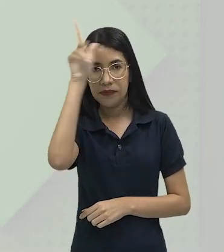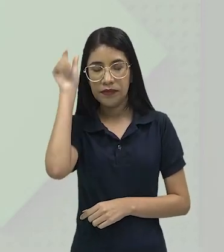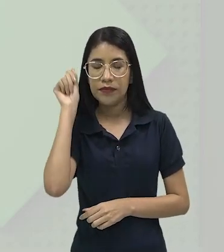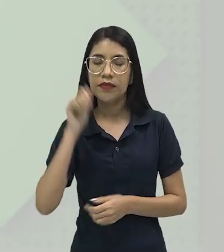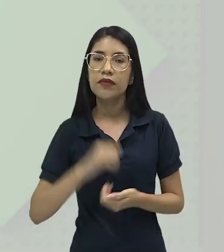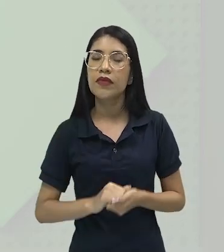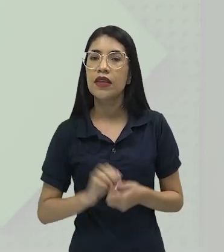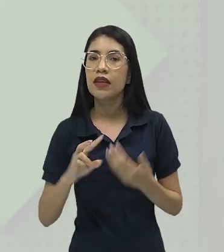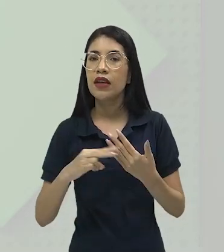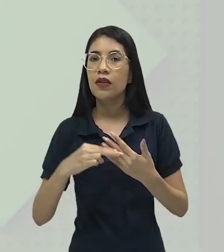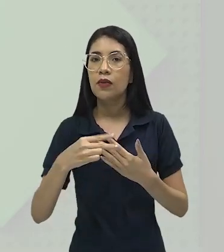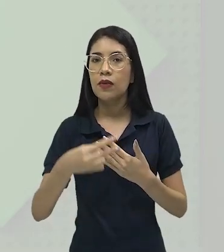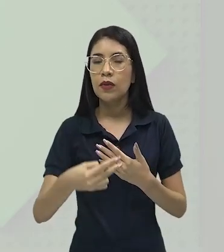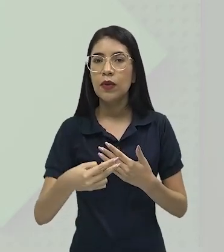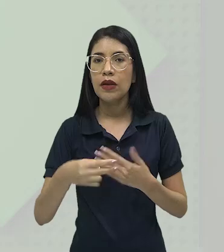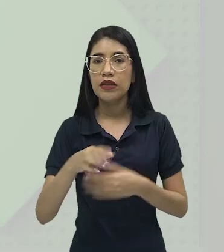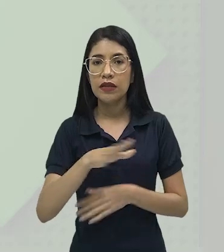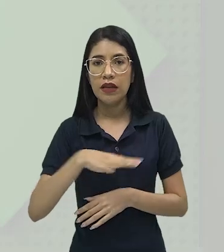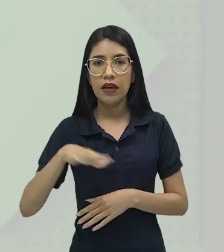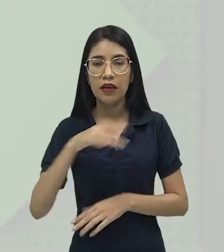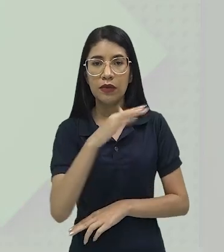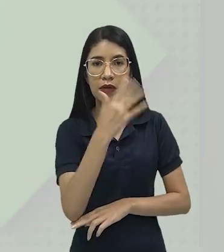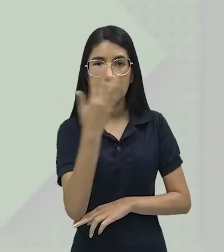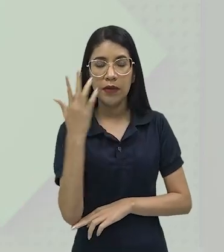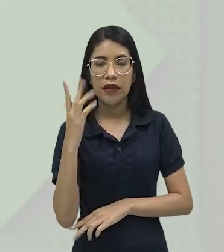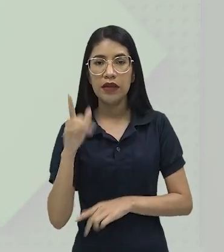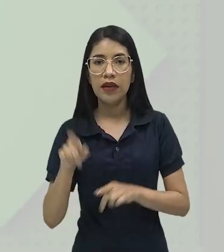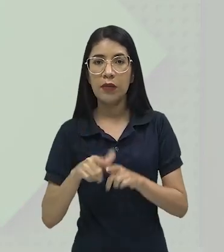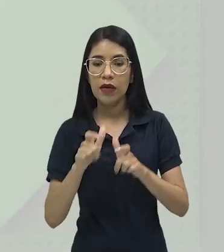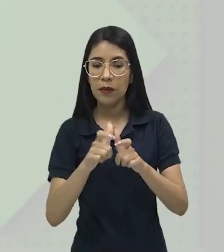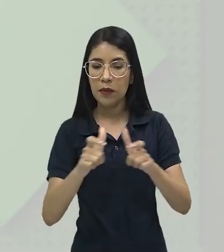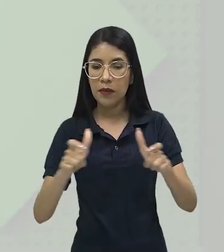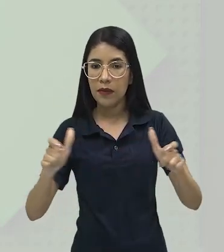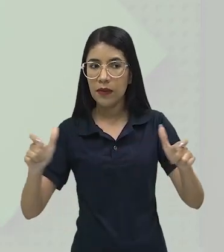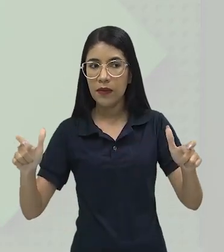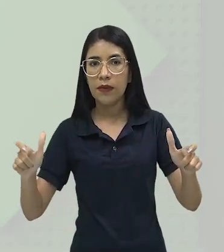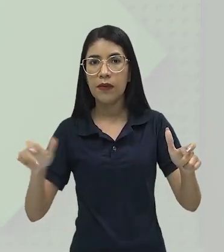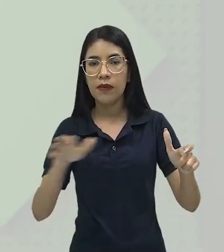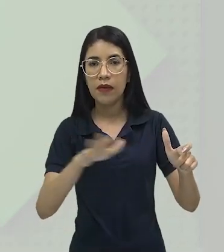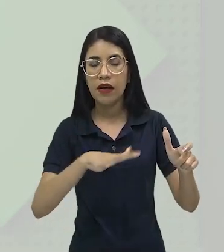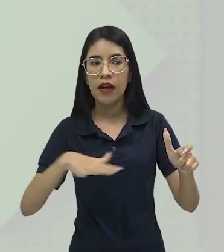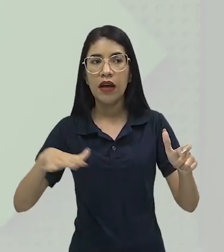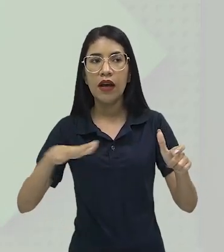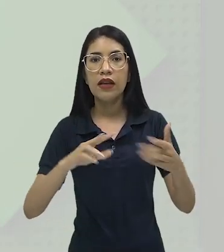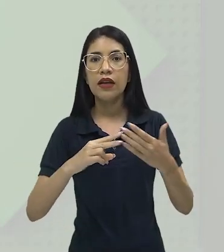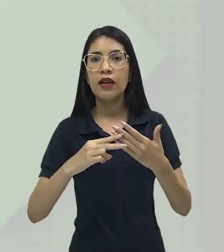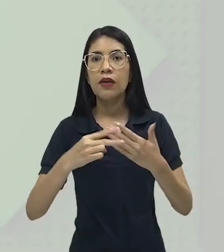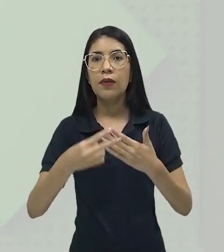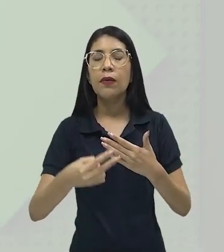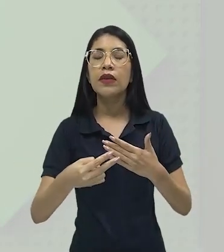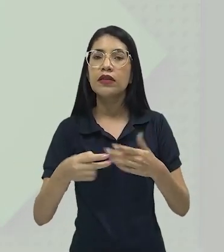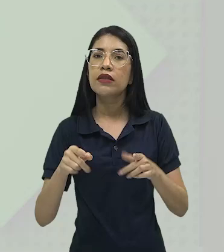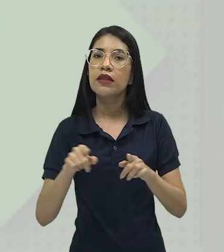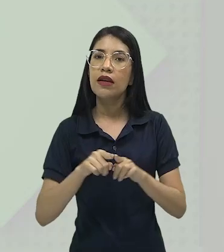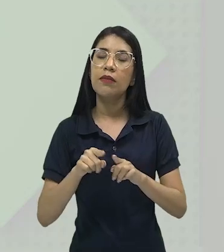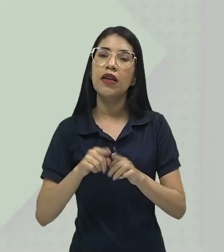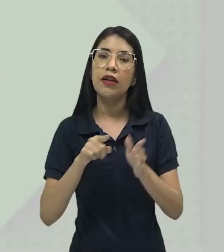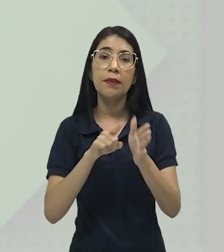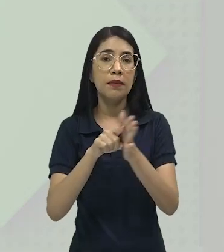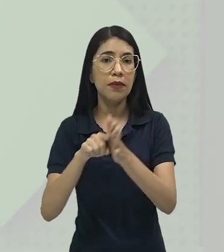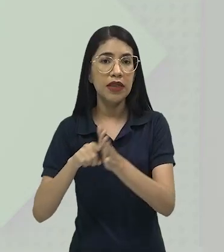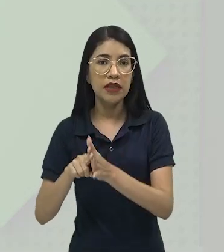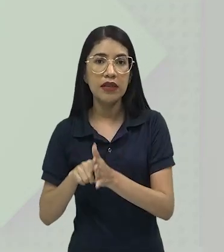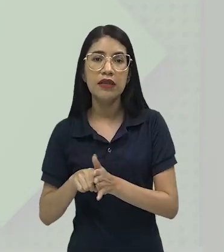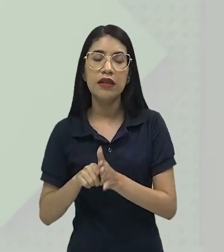tem consequências ambientais para uma grande área, né? E essas consequências são bastante